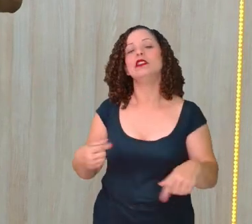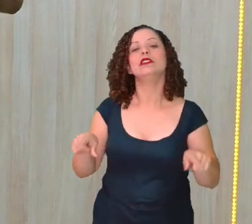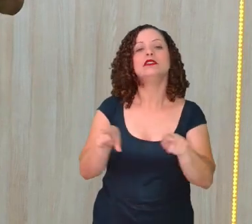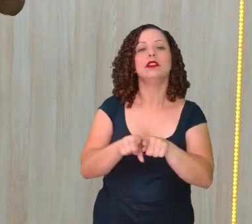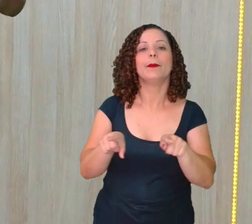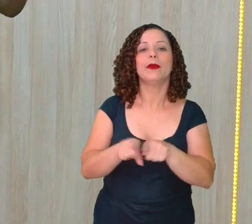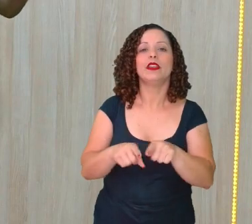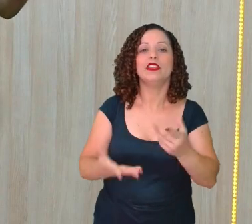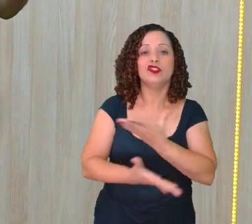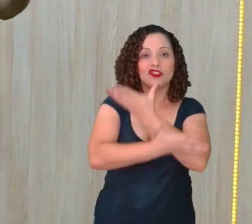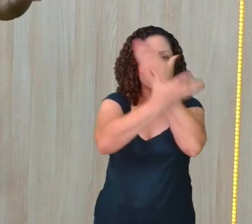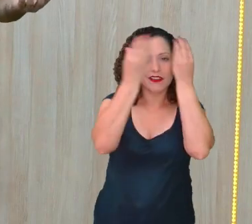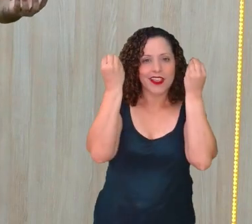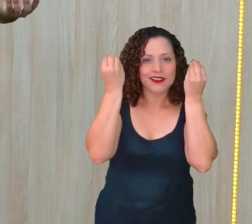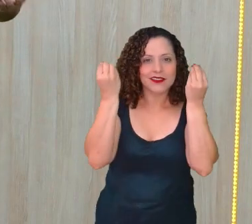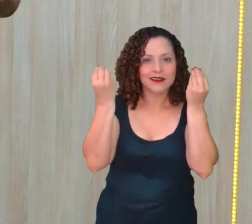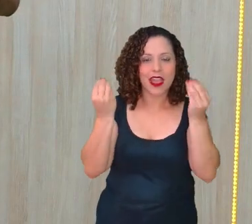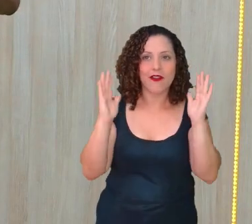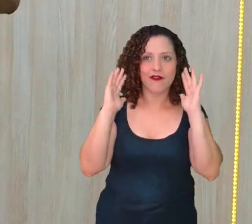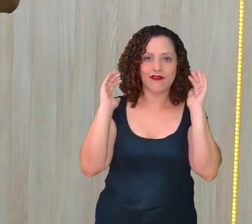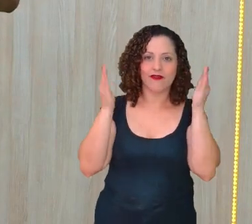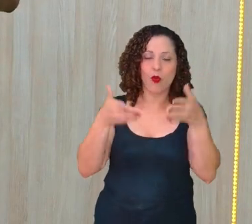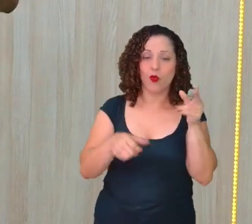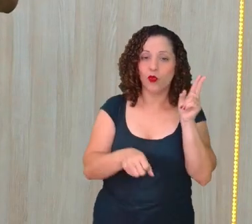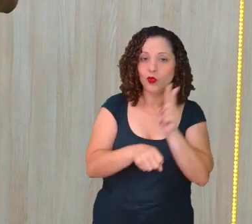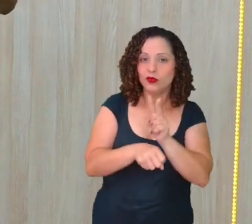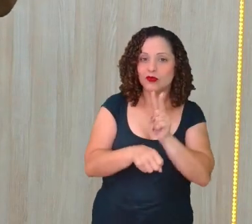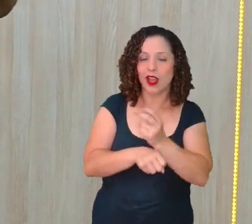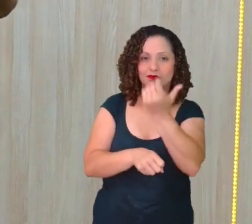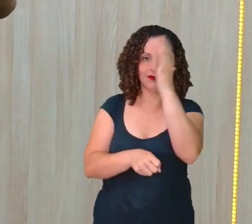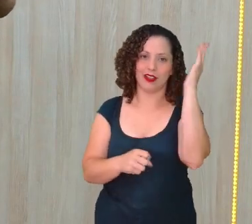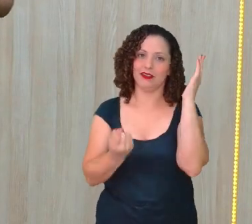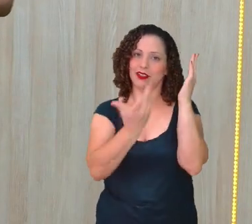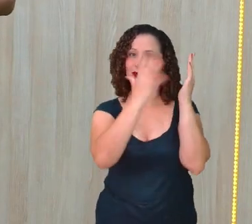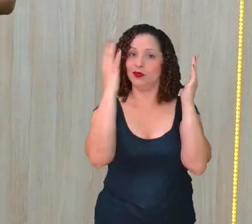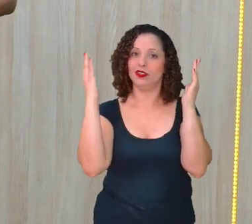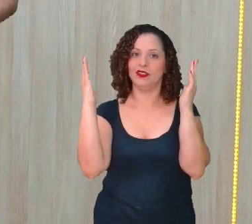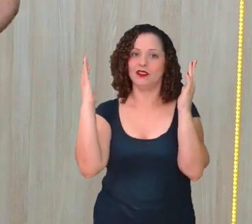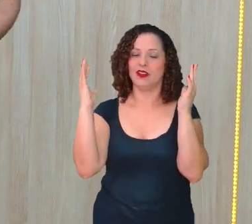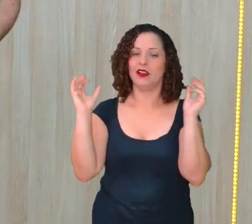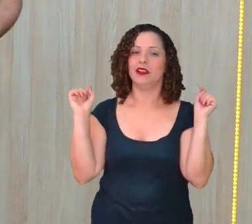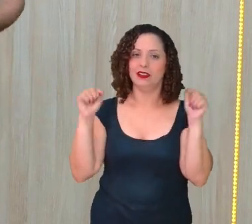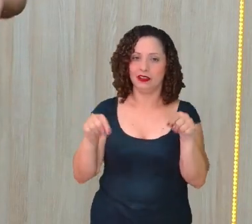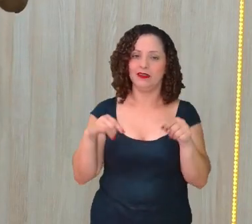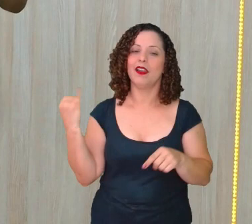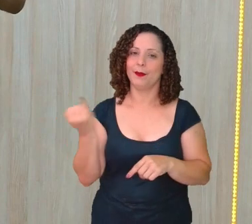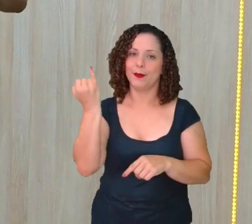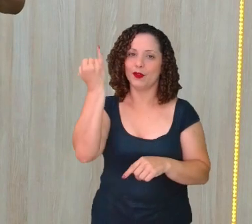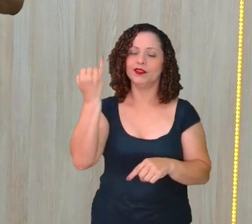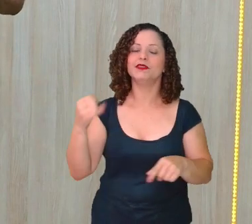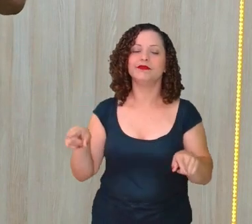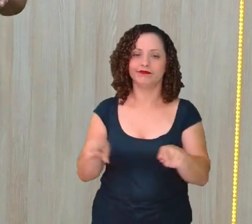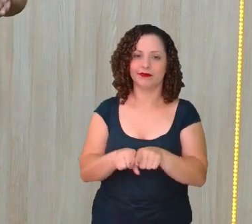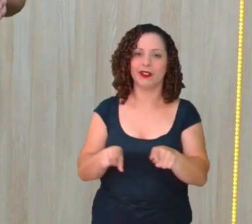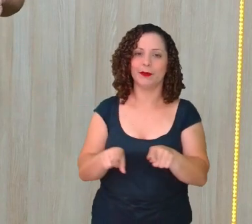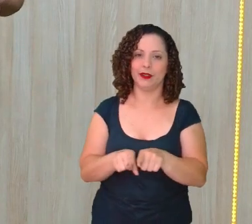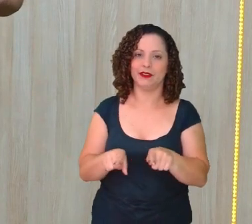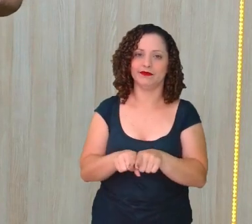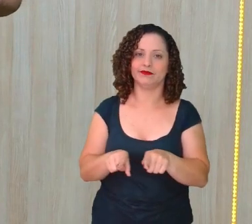aí a parte ambiental, esquecendo aí a parte da natureza, que também é importante dentro